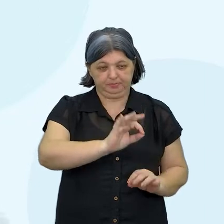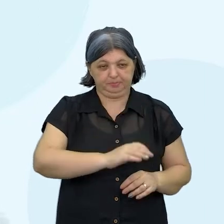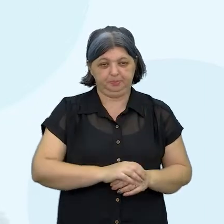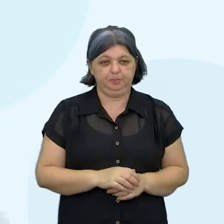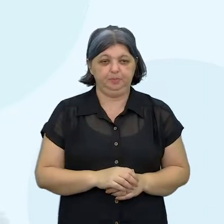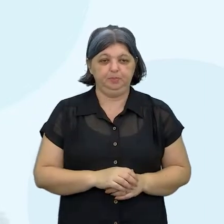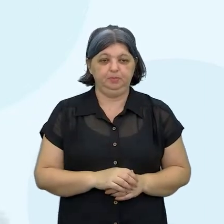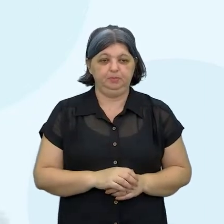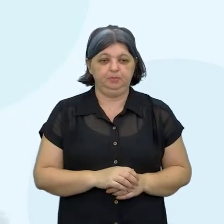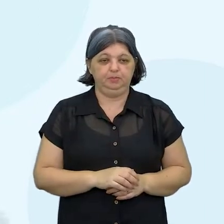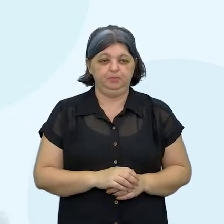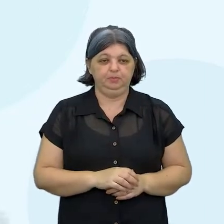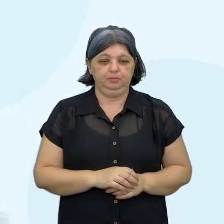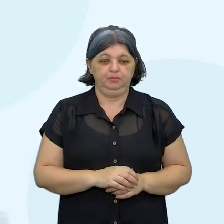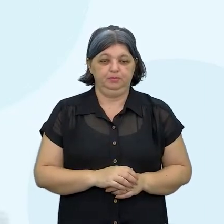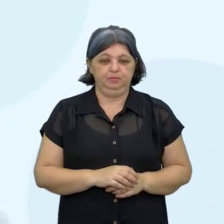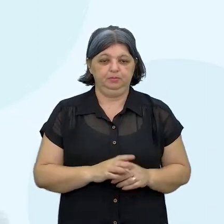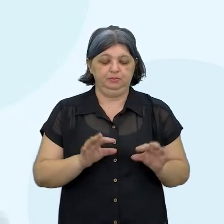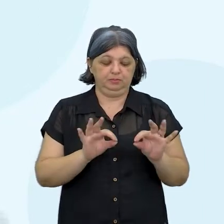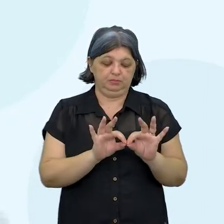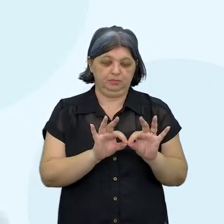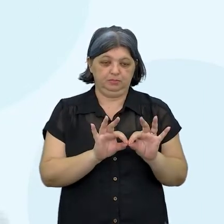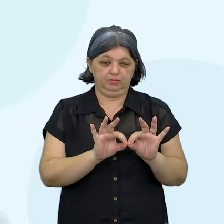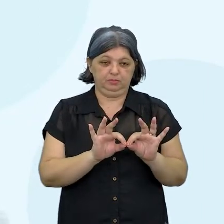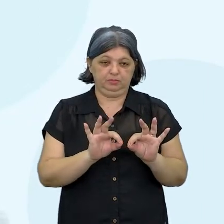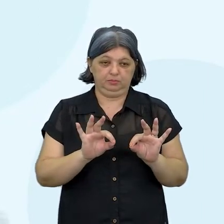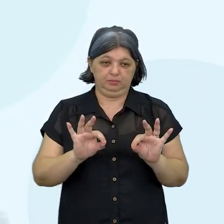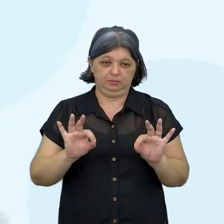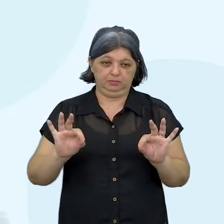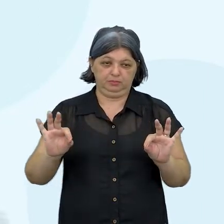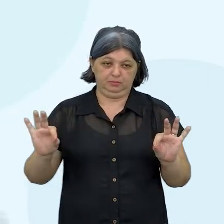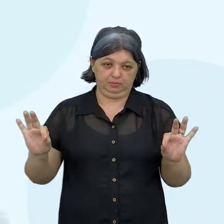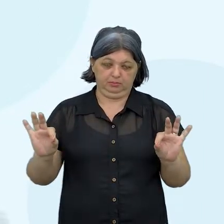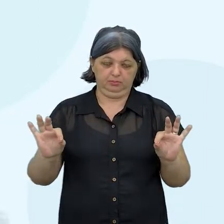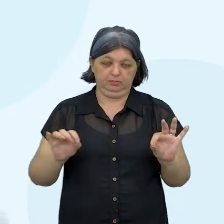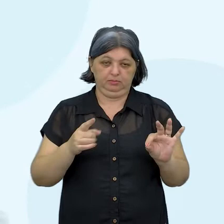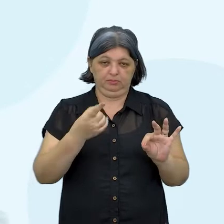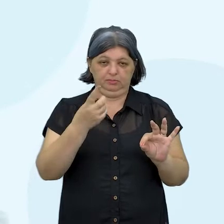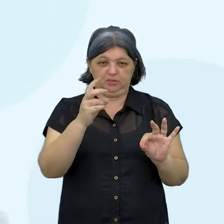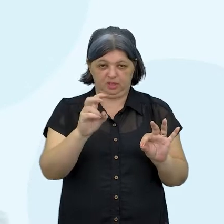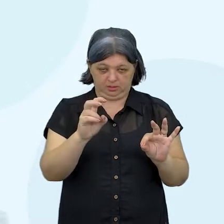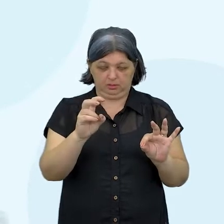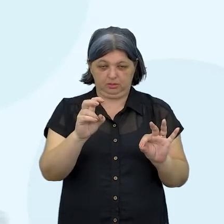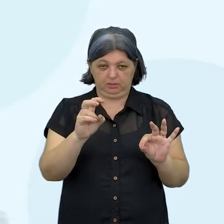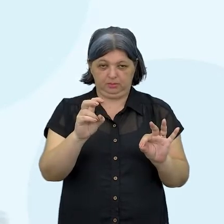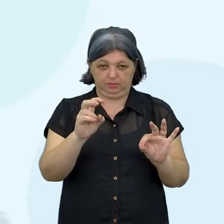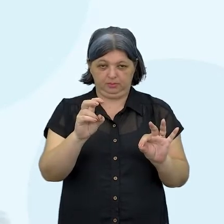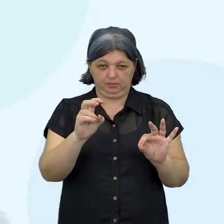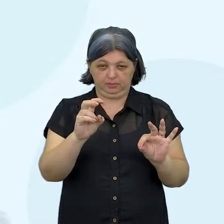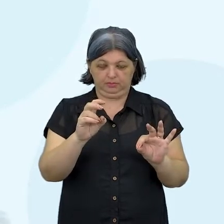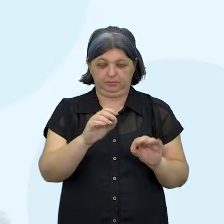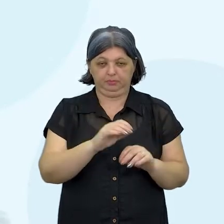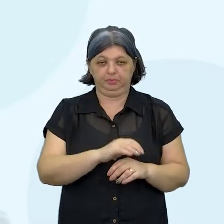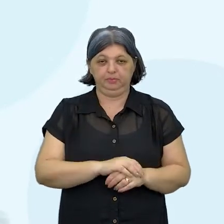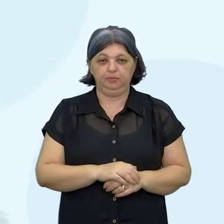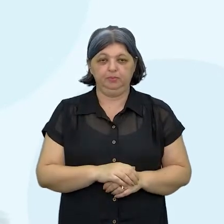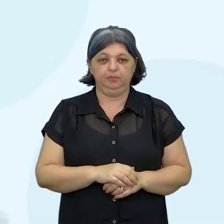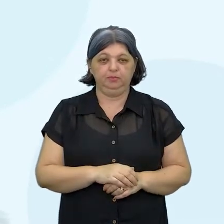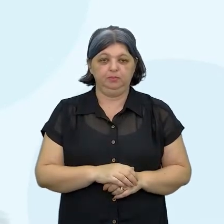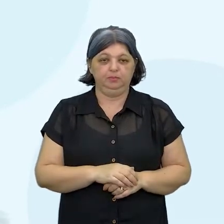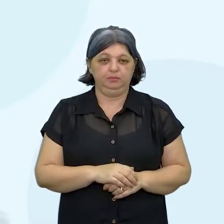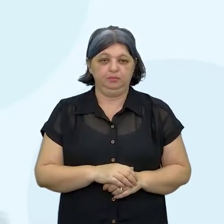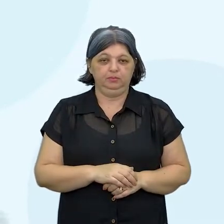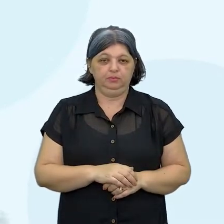vendo? Por 15 de comprimento. 1, 2, 3, 4, 5, 6, 7, 8, 9,